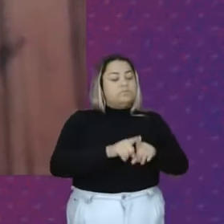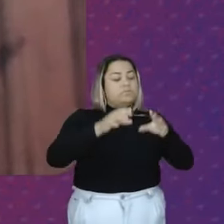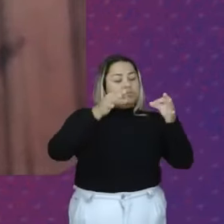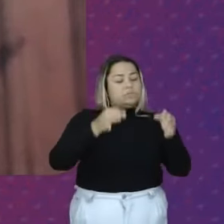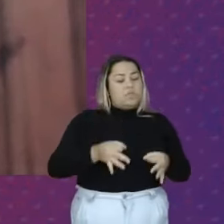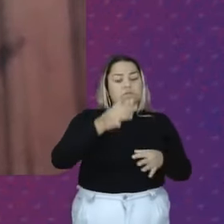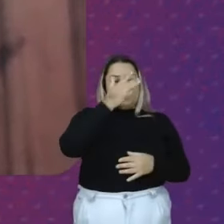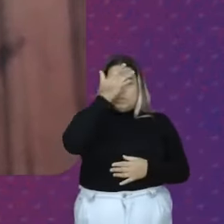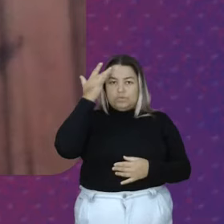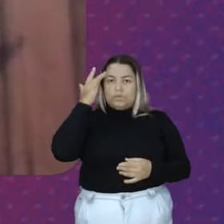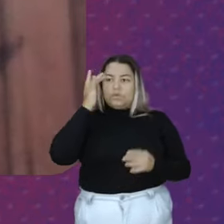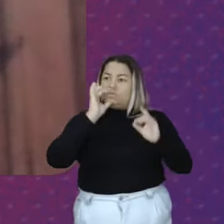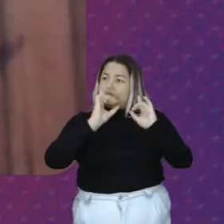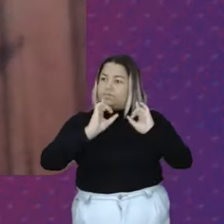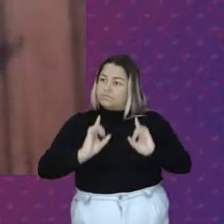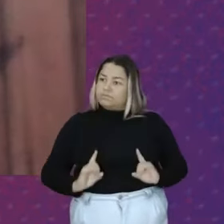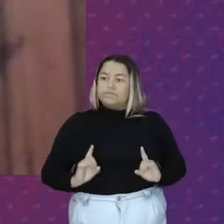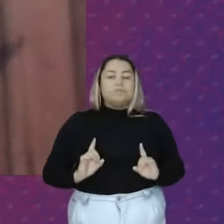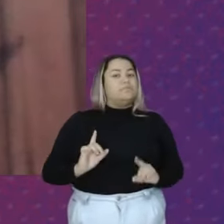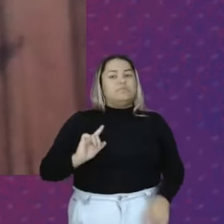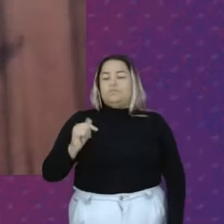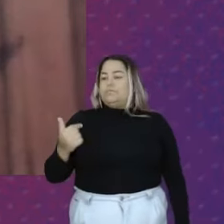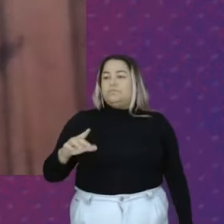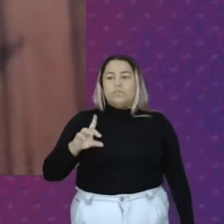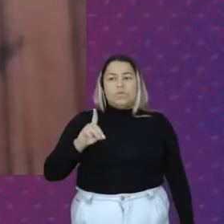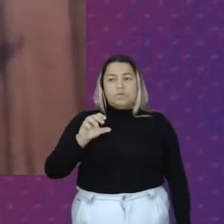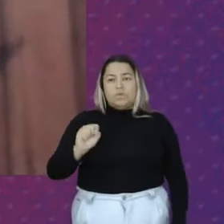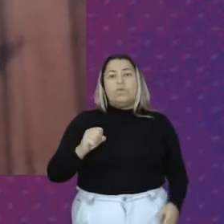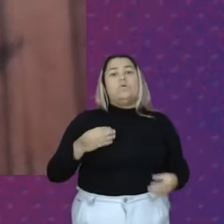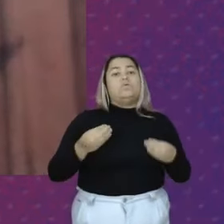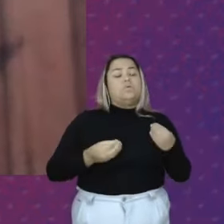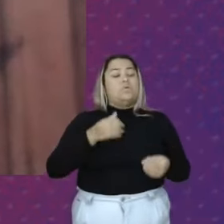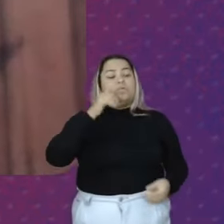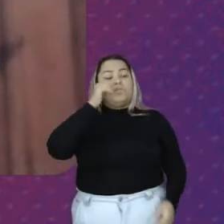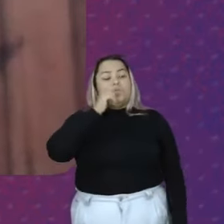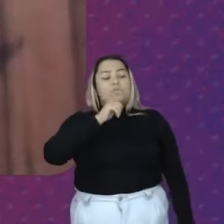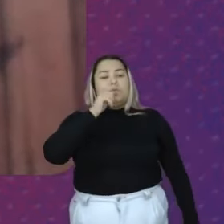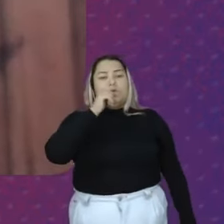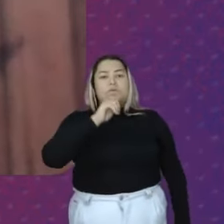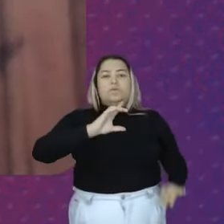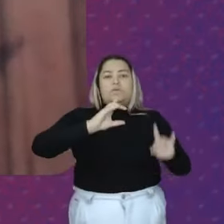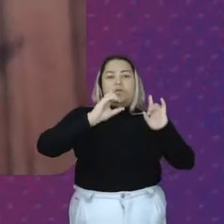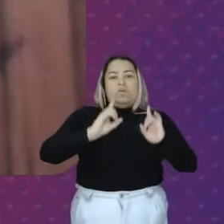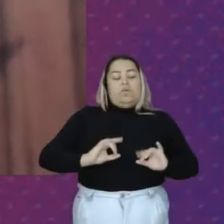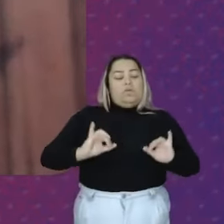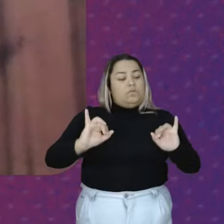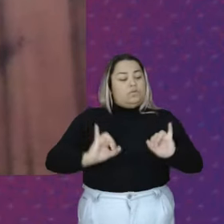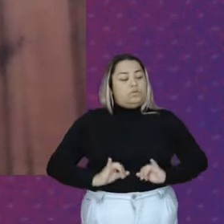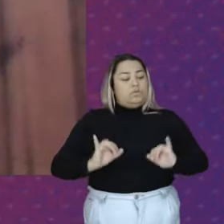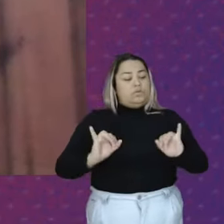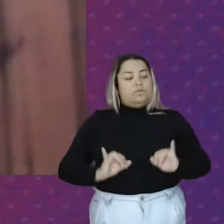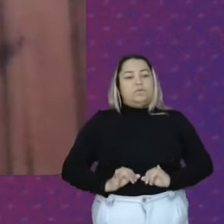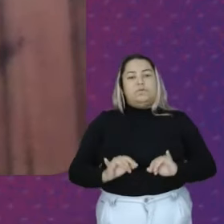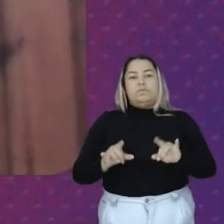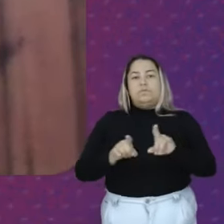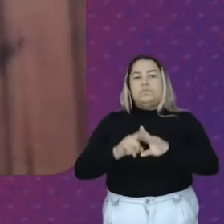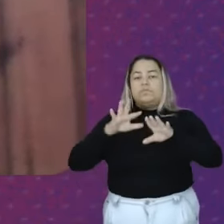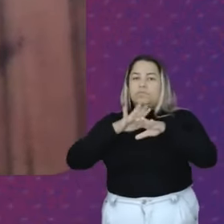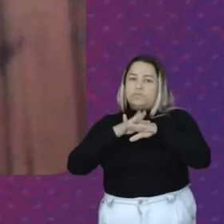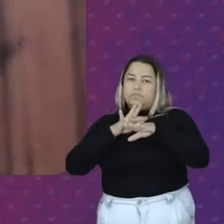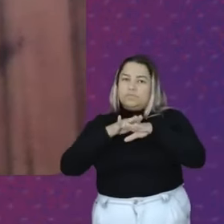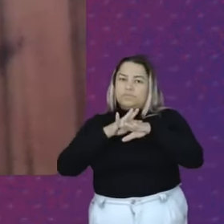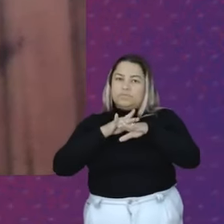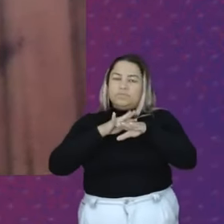as pessoas com deficiência e a gente não tem dados de quantas mulheres com deficiência sofrem violência doméstica ou outros tipos de violências específico